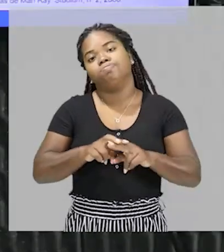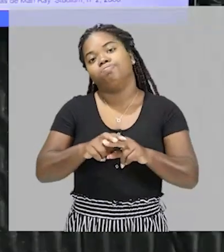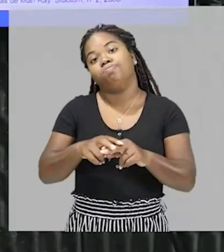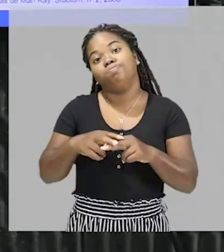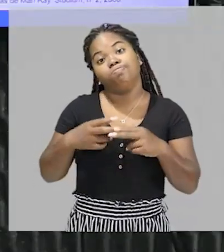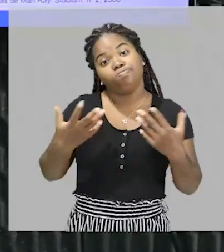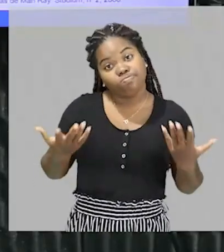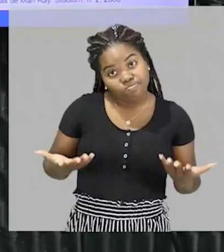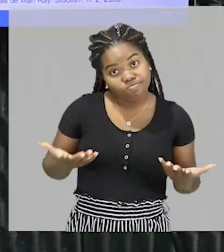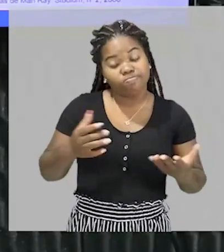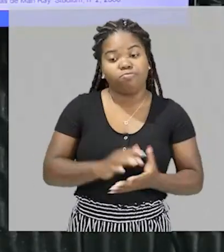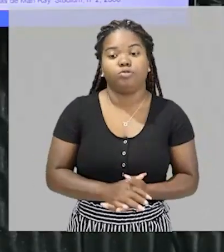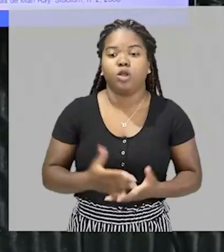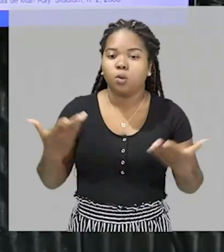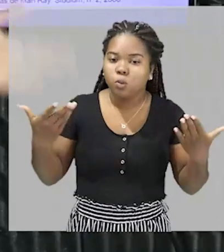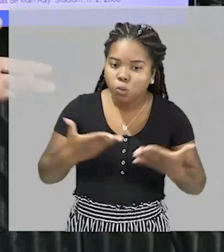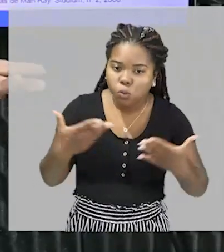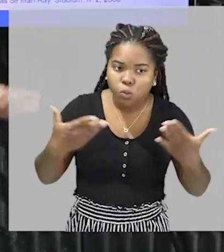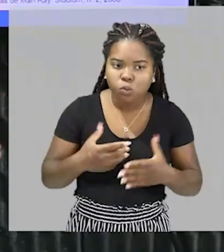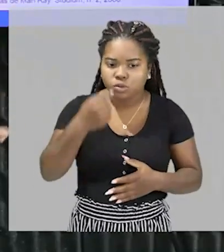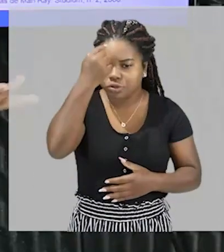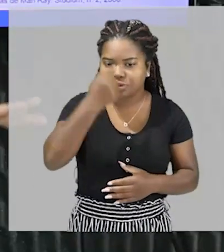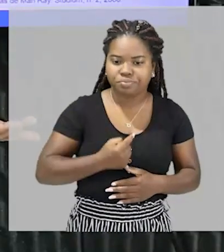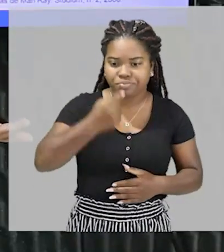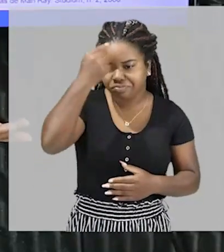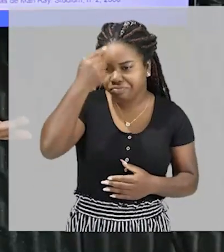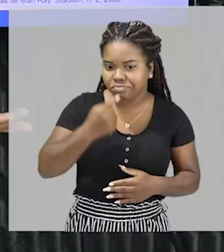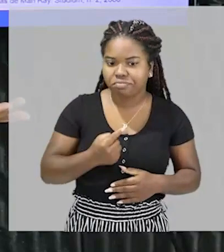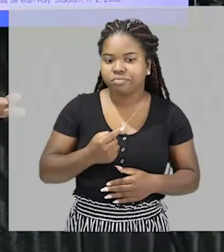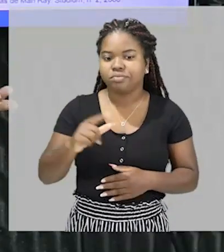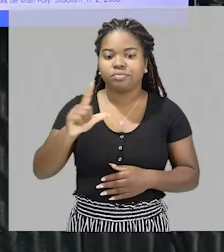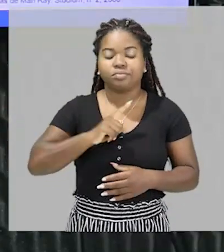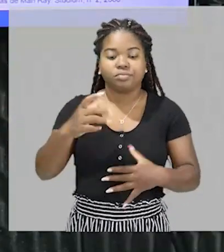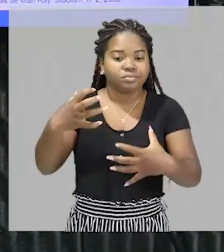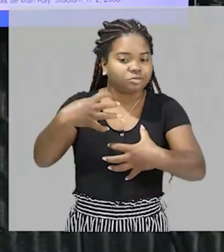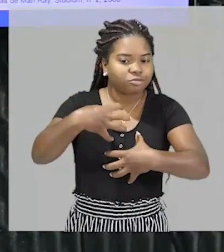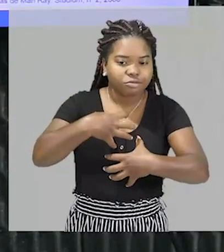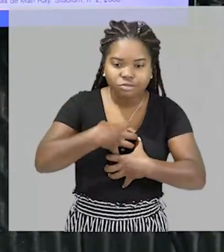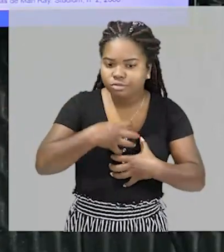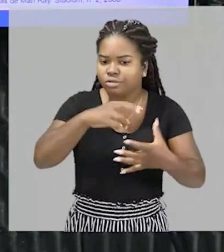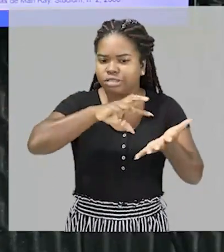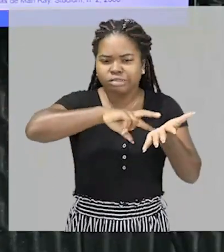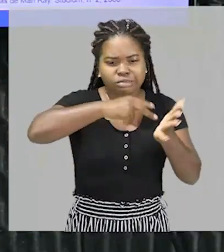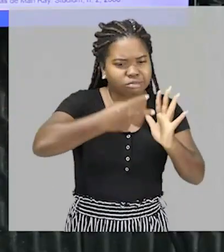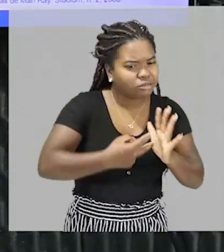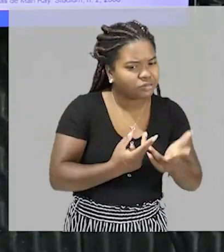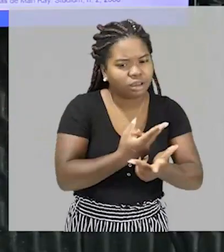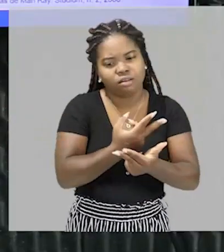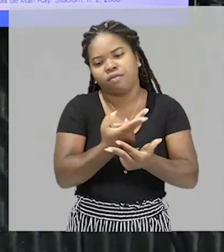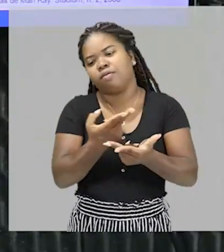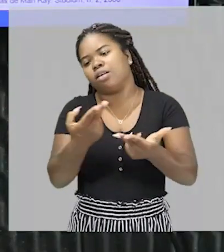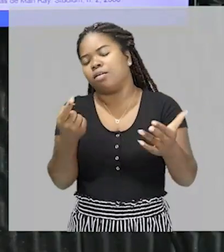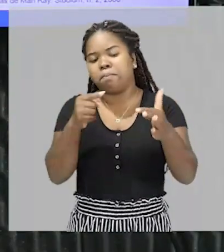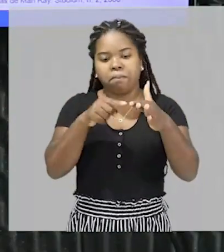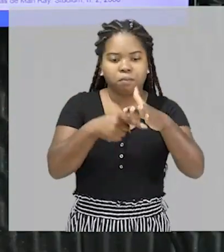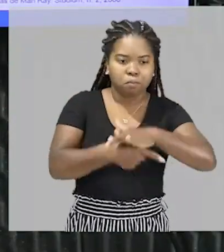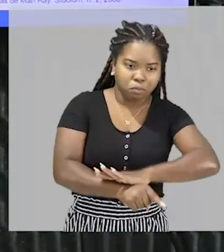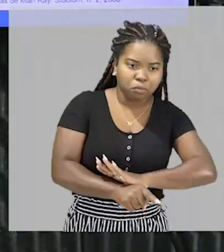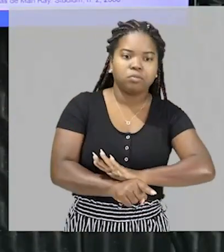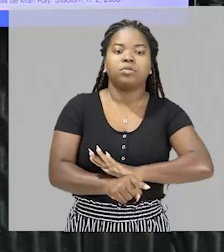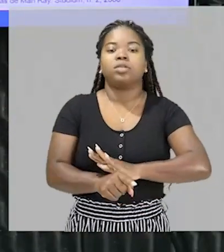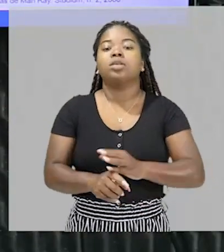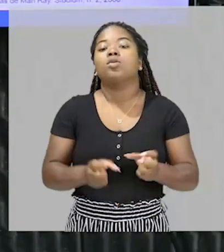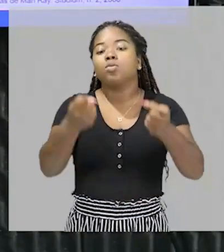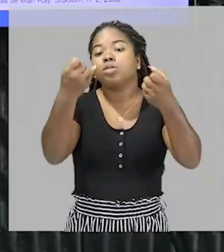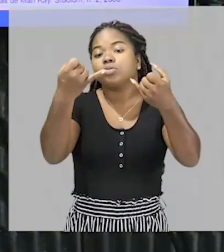coisa. Onde você olha a imagem e você diz assim, é bonita, mas não consegue fazer uma leitura de imagem. E quando eu falo de imagem, eu não estou falando só de uma